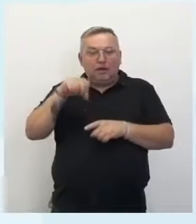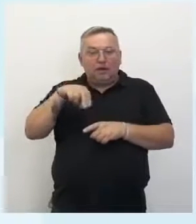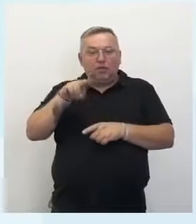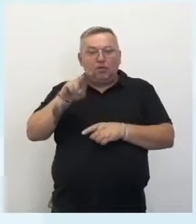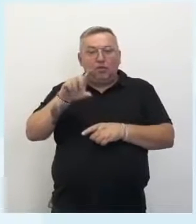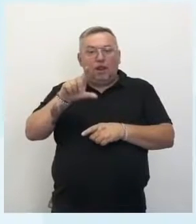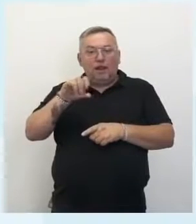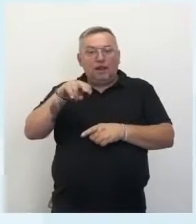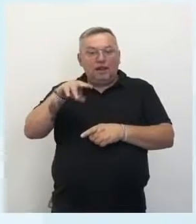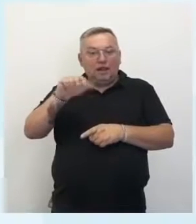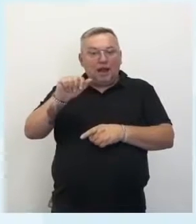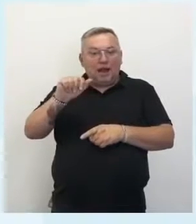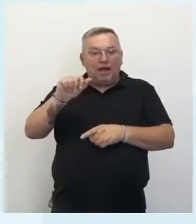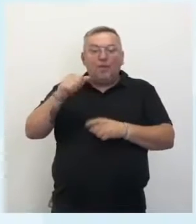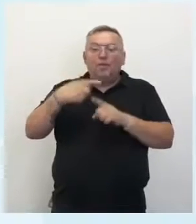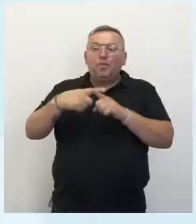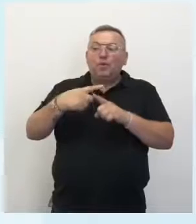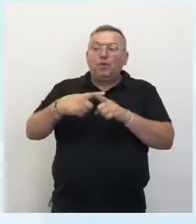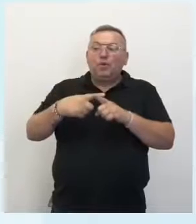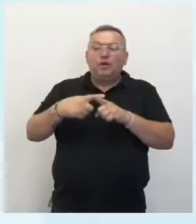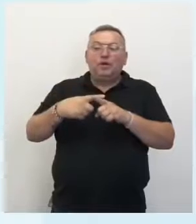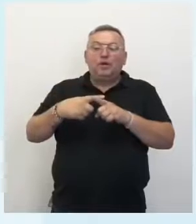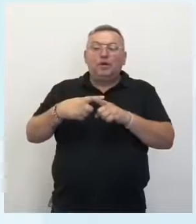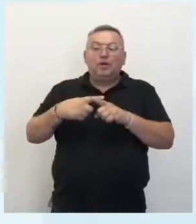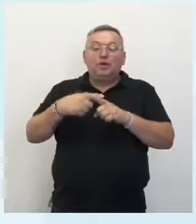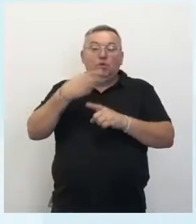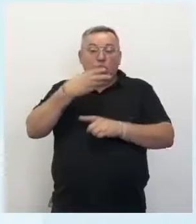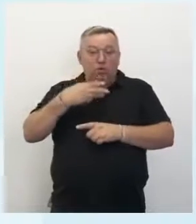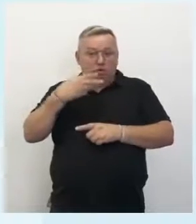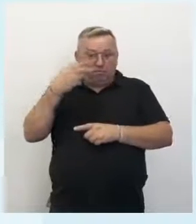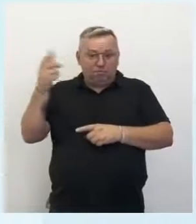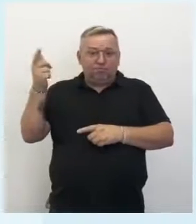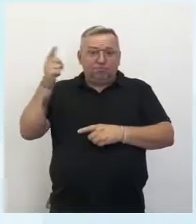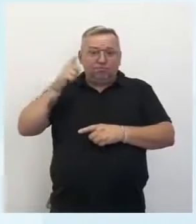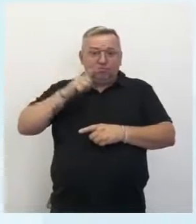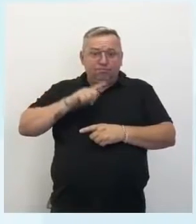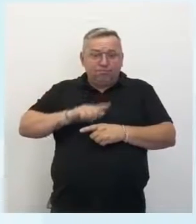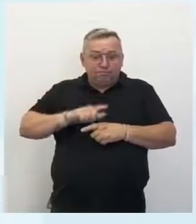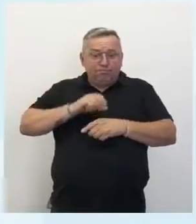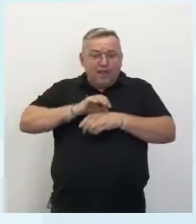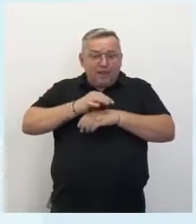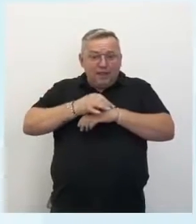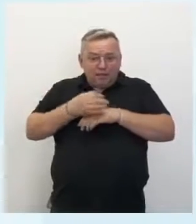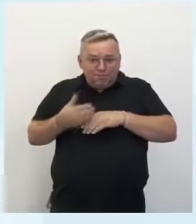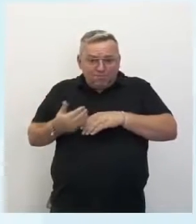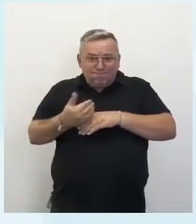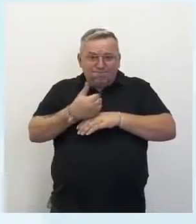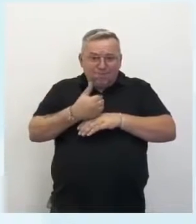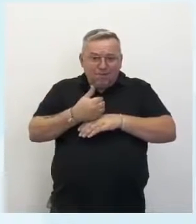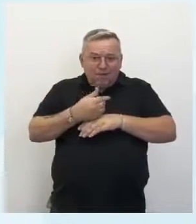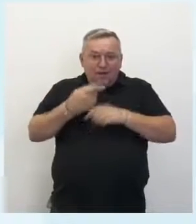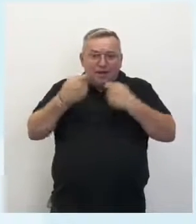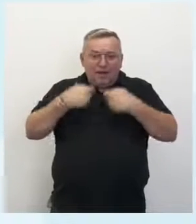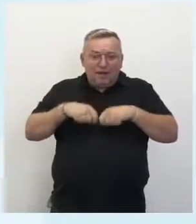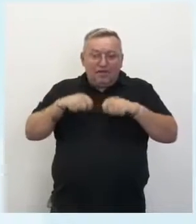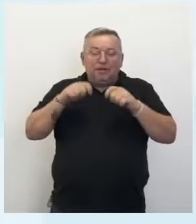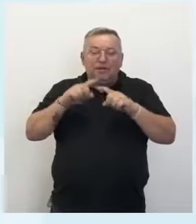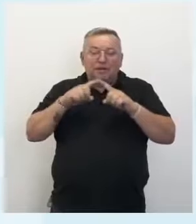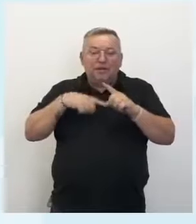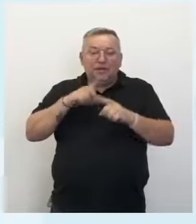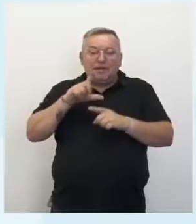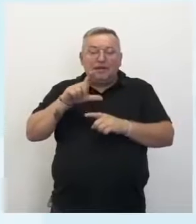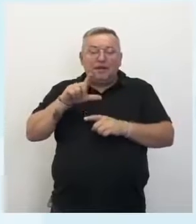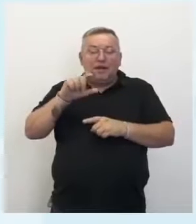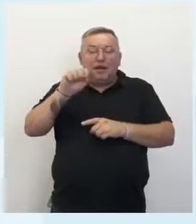libera a insulina? Porque para o açúcar conseguir entrar na célula, ele precisa dessa insulina, tá